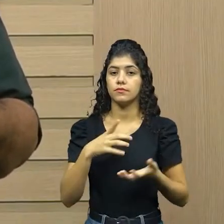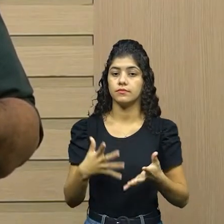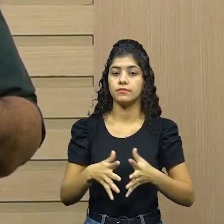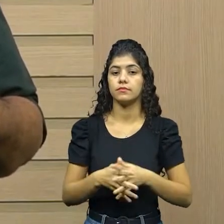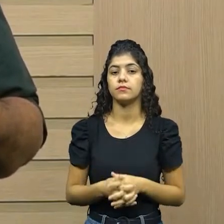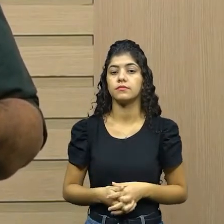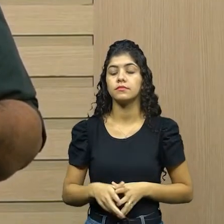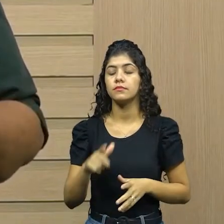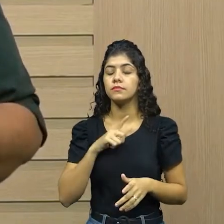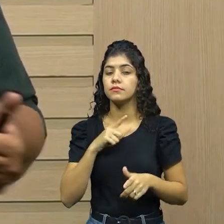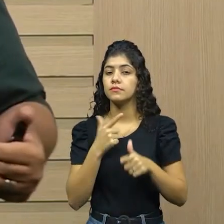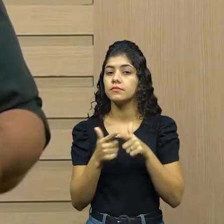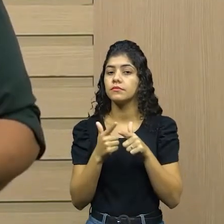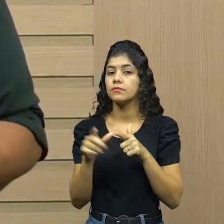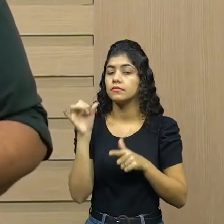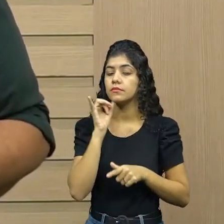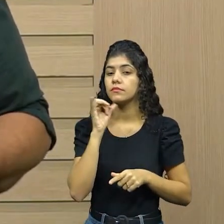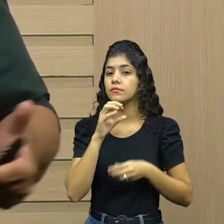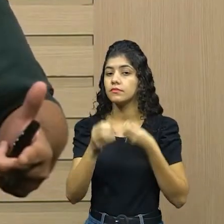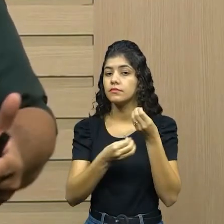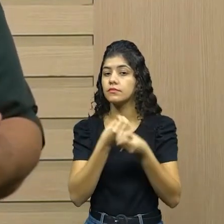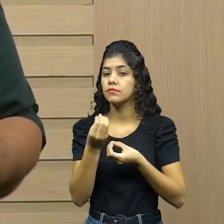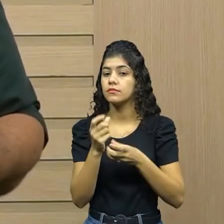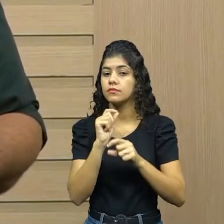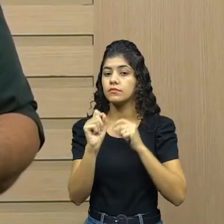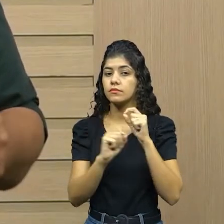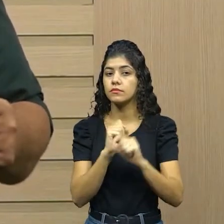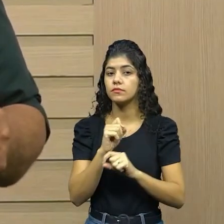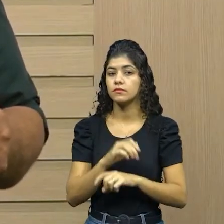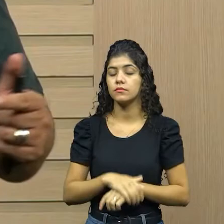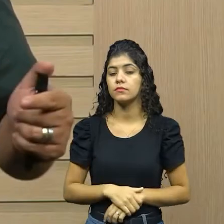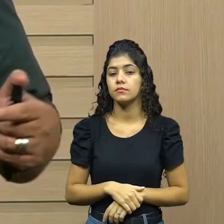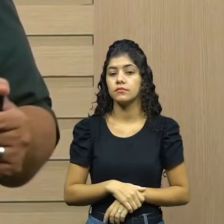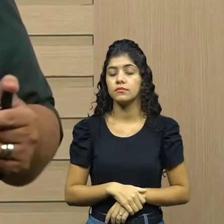que ele tem. Se der algum problema, por exemplo, como é que eu vou